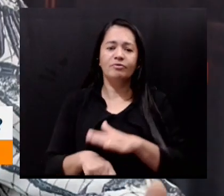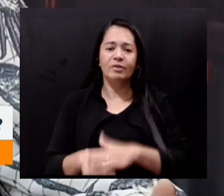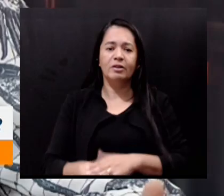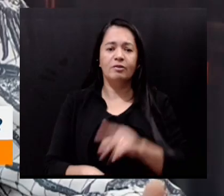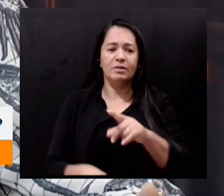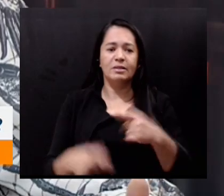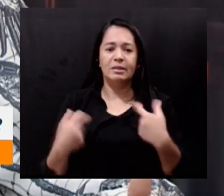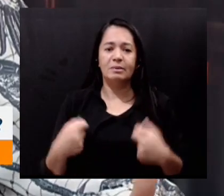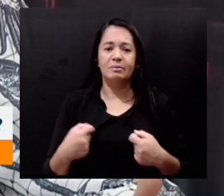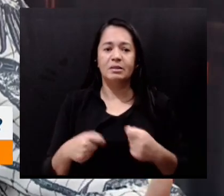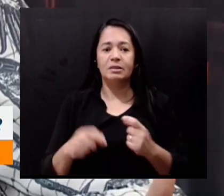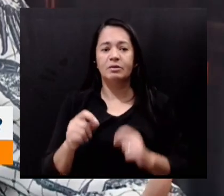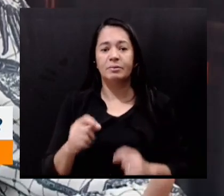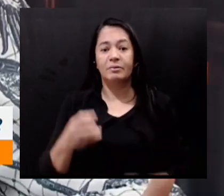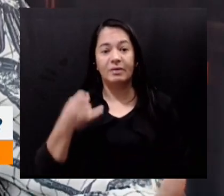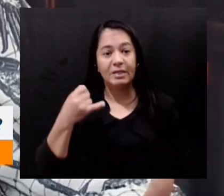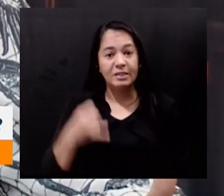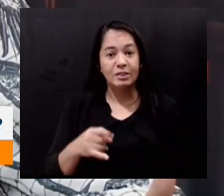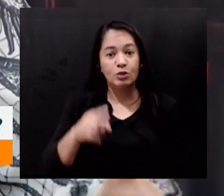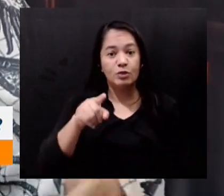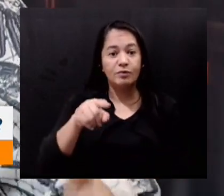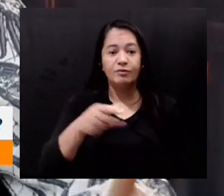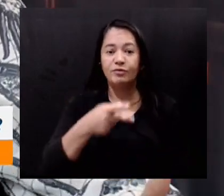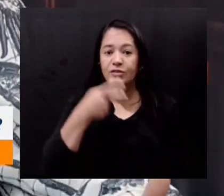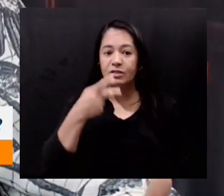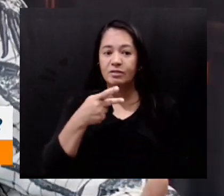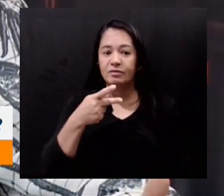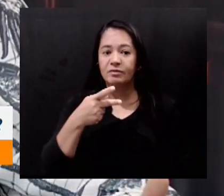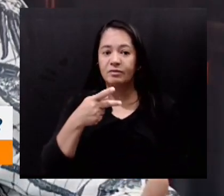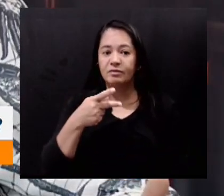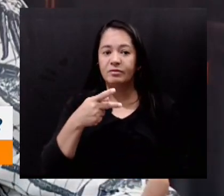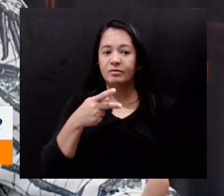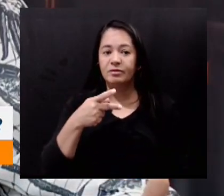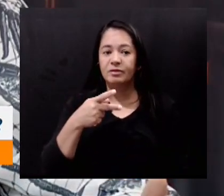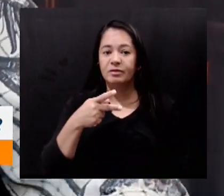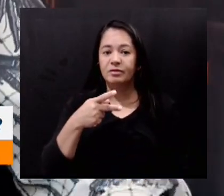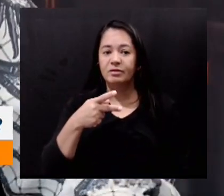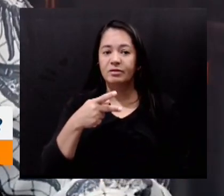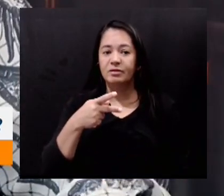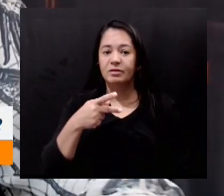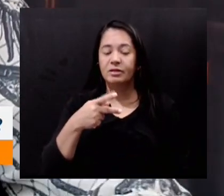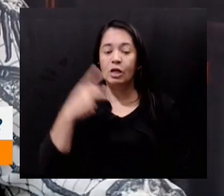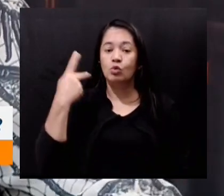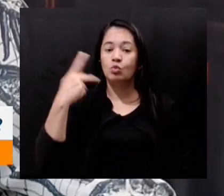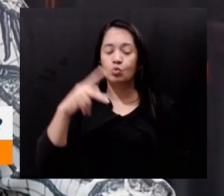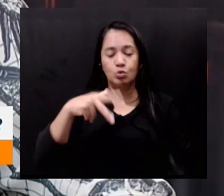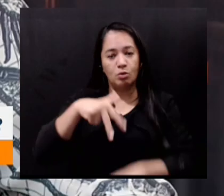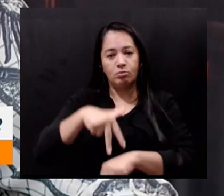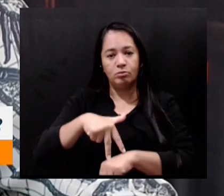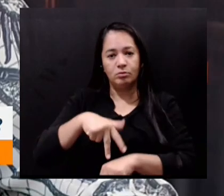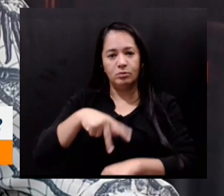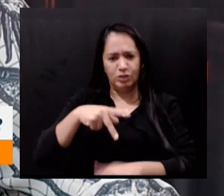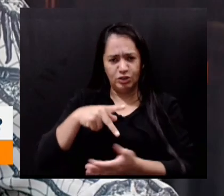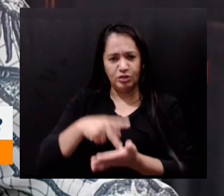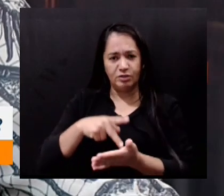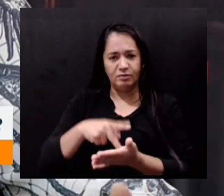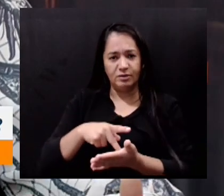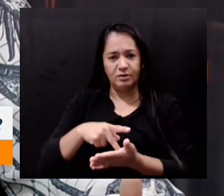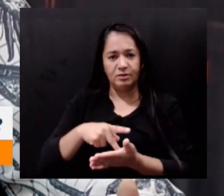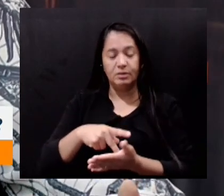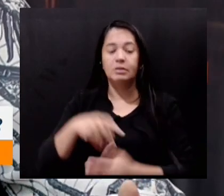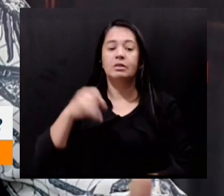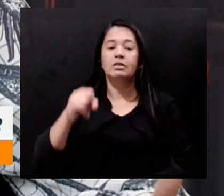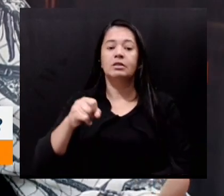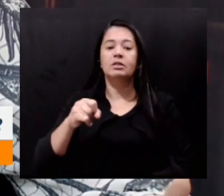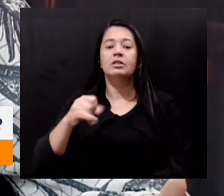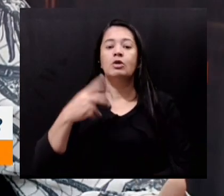que você falou realmente é o seu posicionamento. Se realmente for o seu posicionamento,